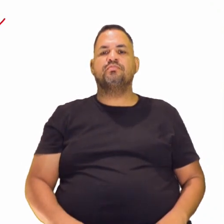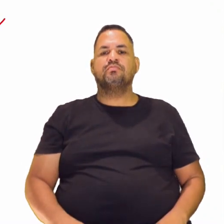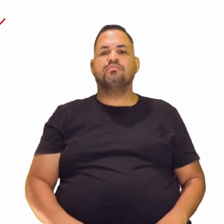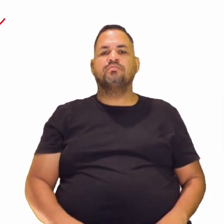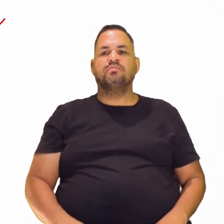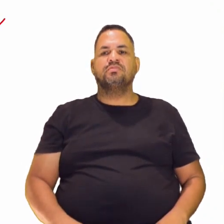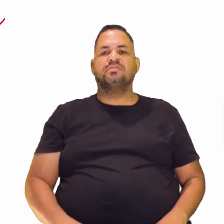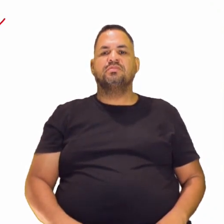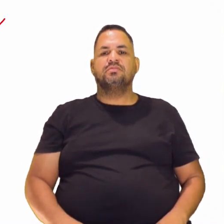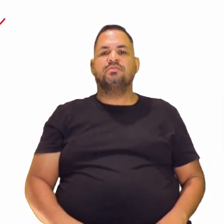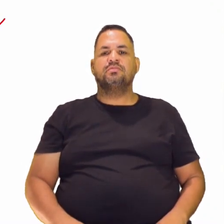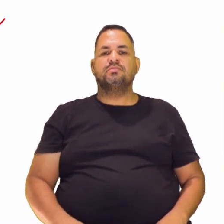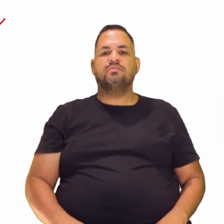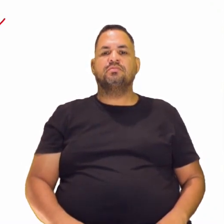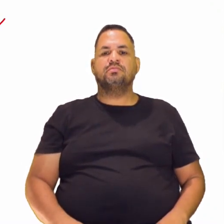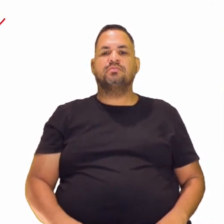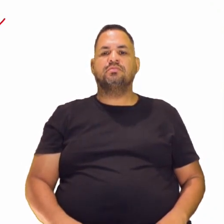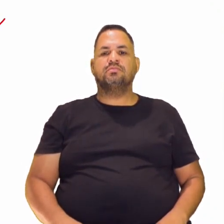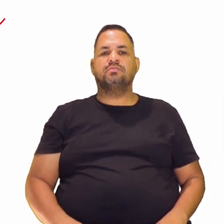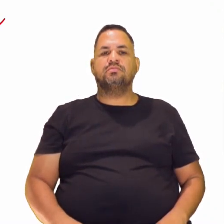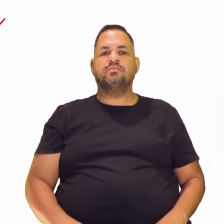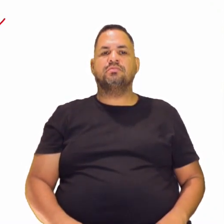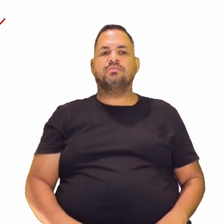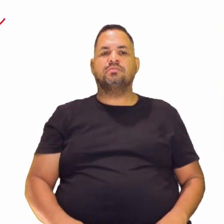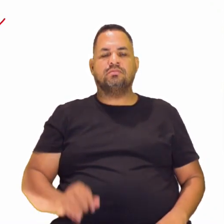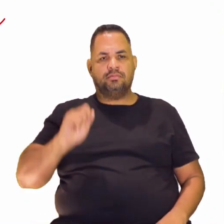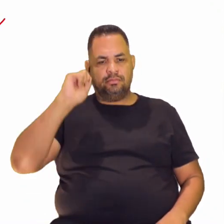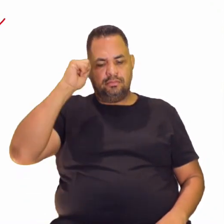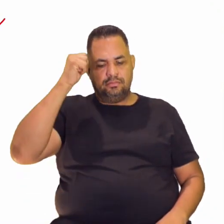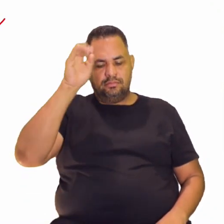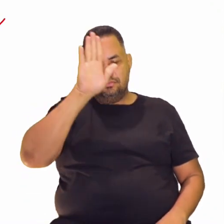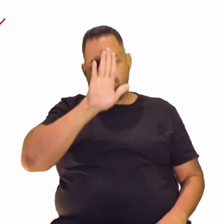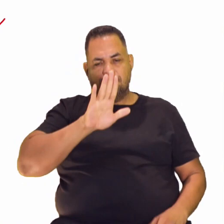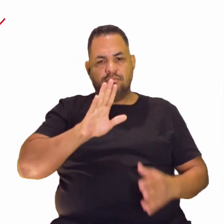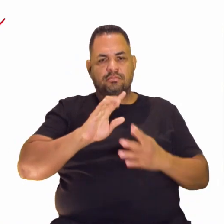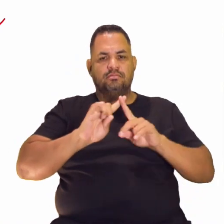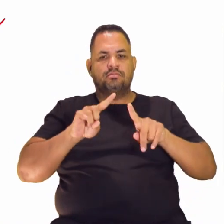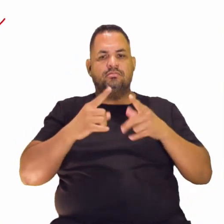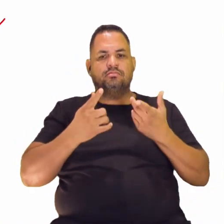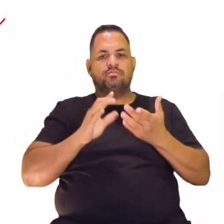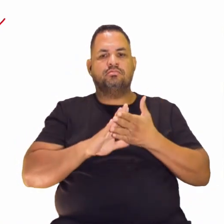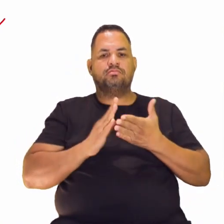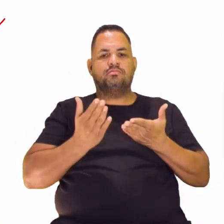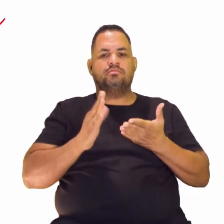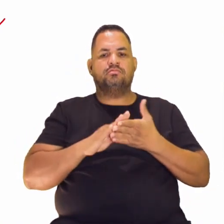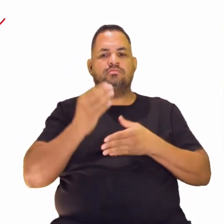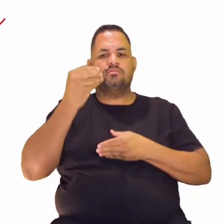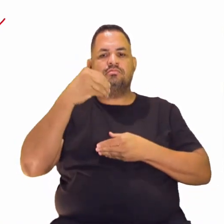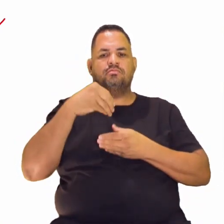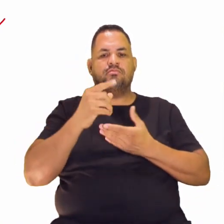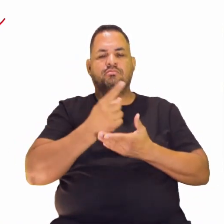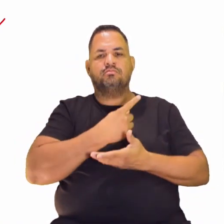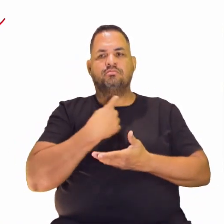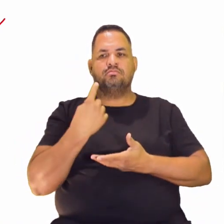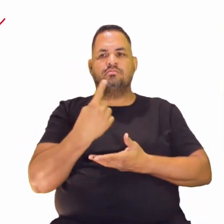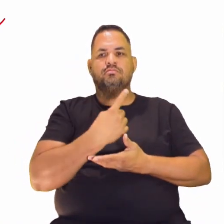já não se pode dizer que são africanos totalmente, mas que já pertencem ao nosso